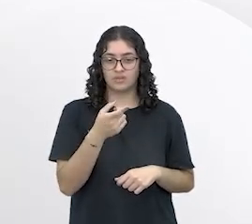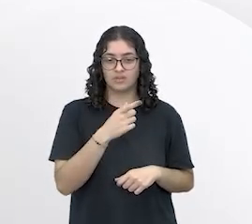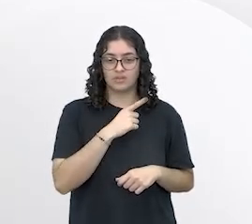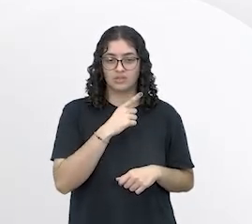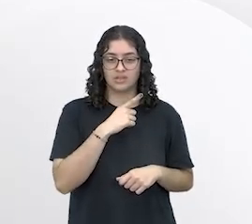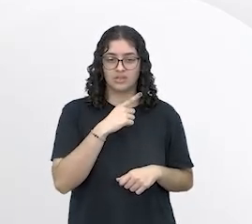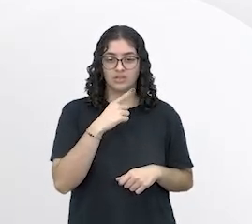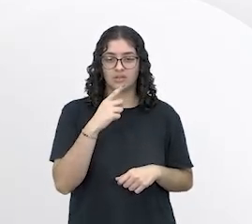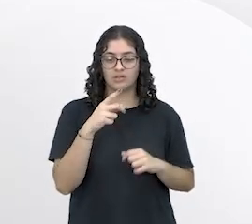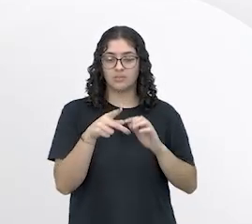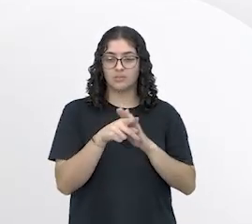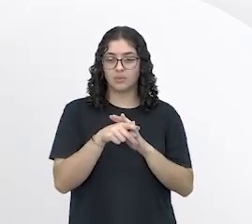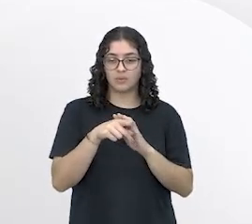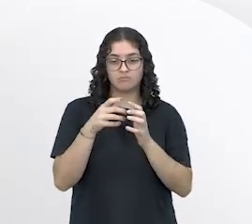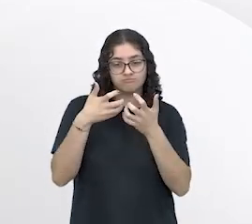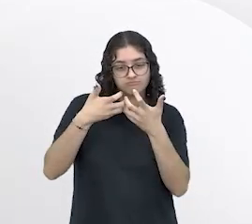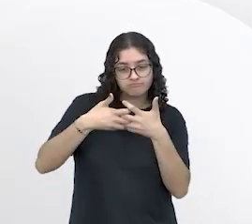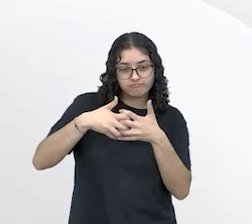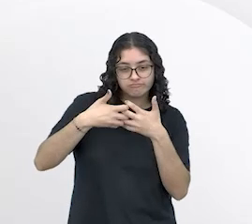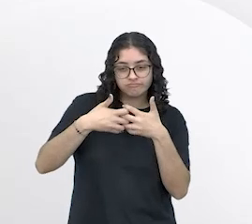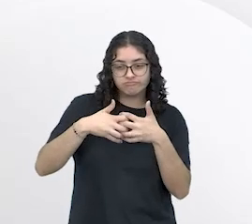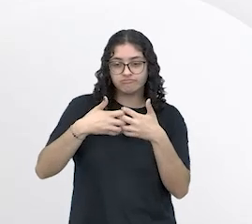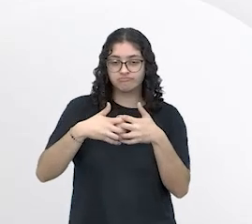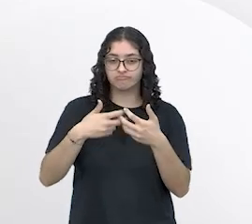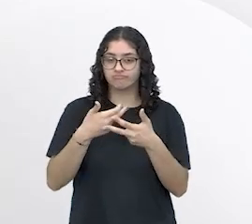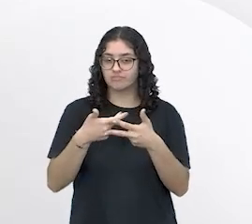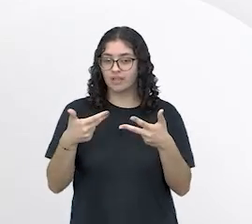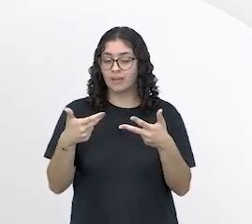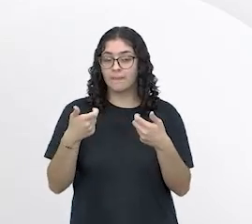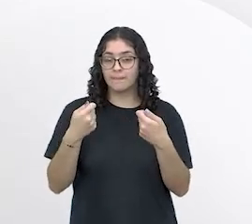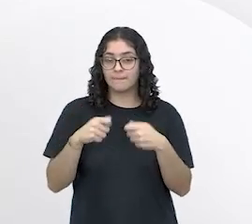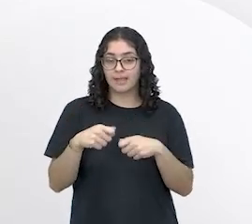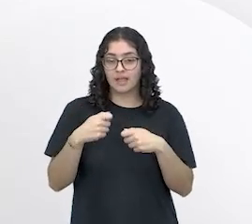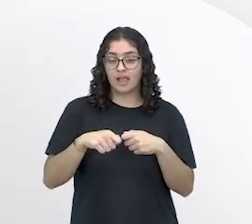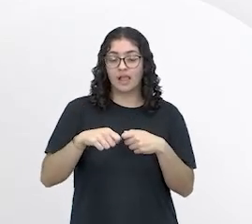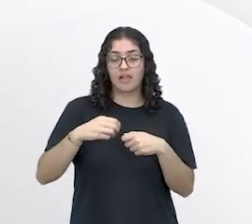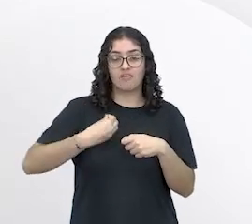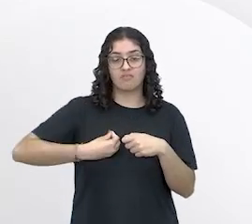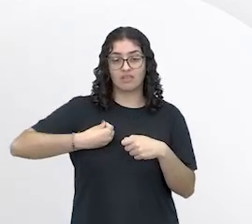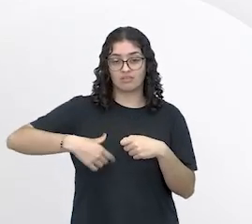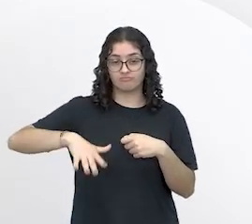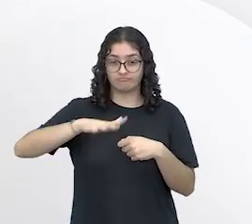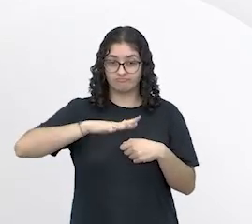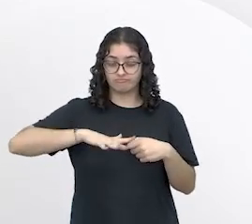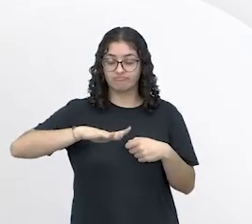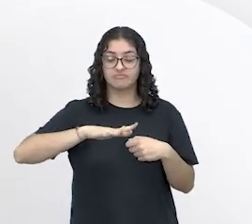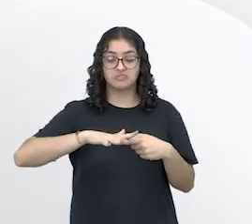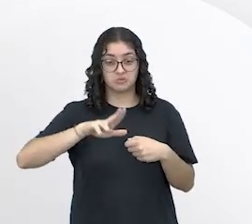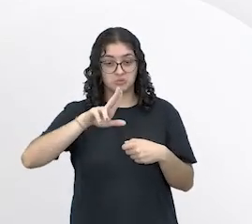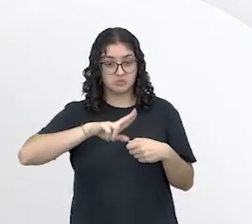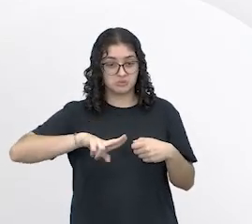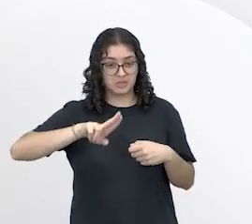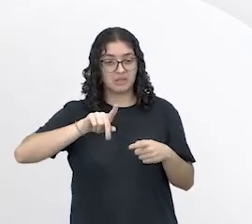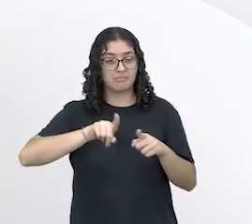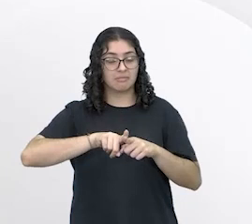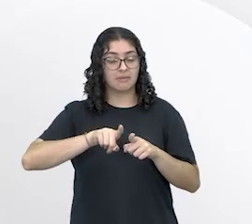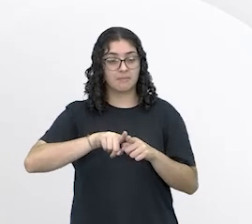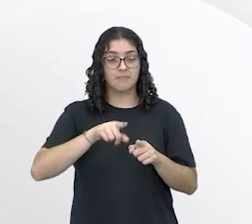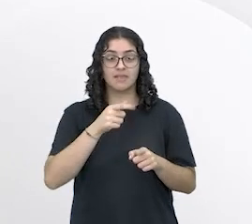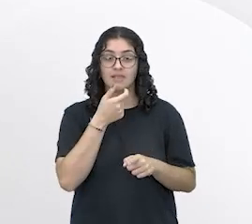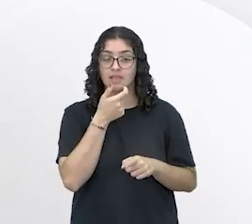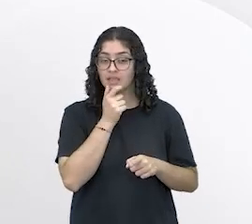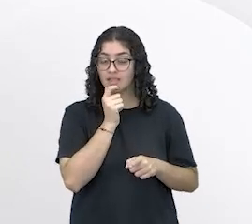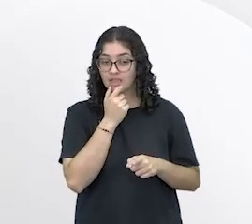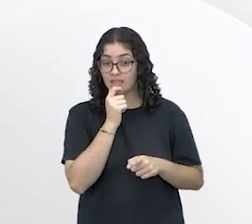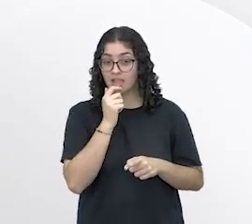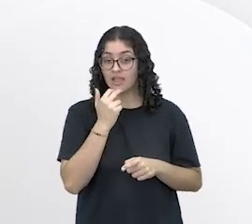processos cognitivos, o raciocínio lógico, que a gente vai precisar em várias áreas da nossa vida. E o inglês, né? O inglês, ela